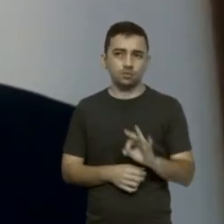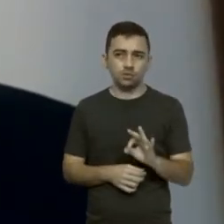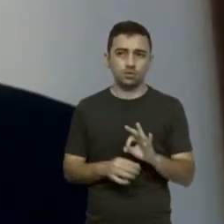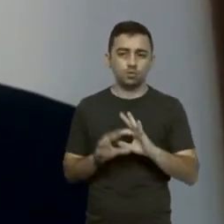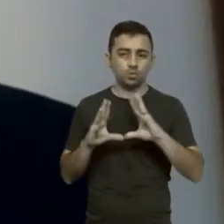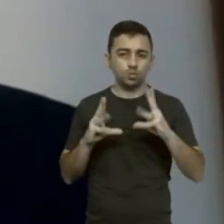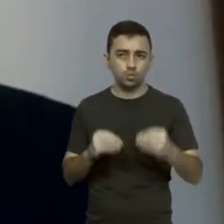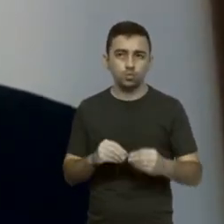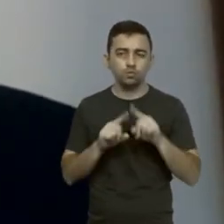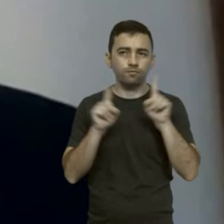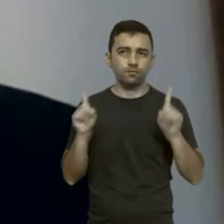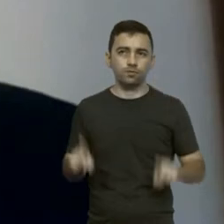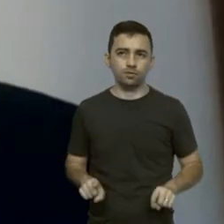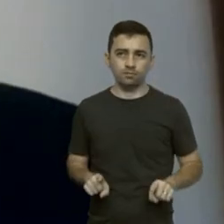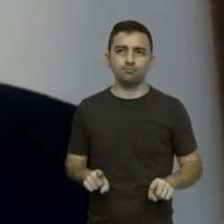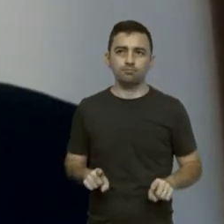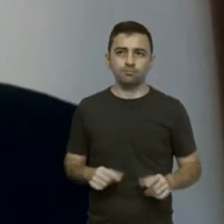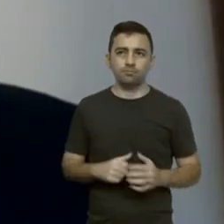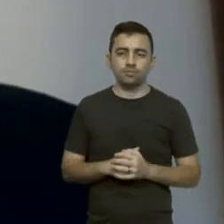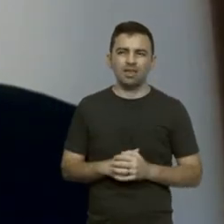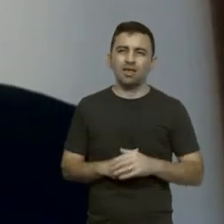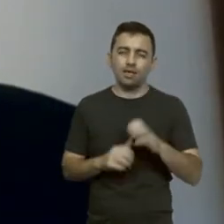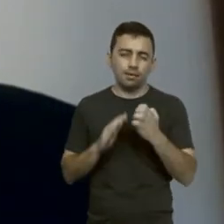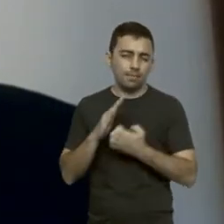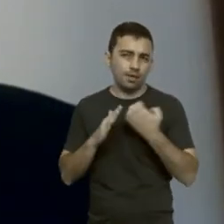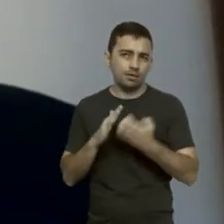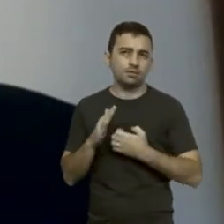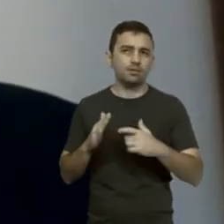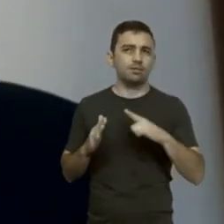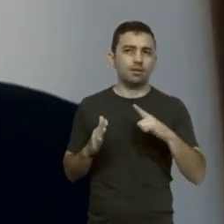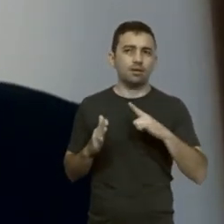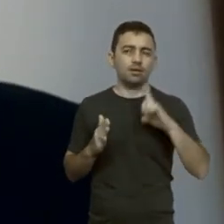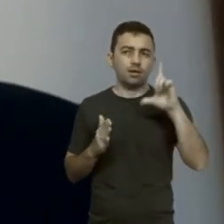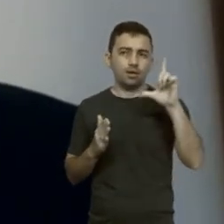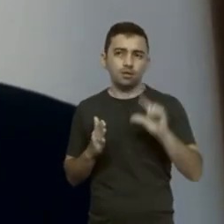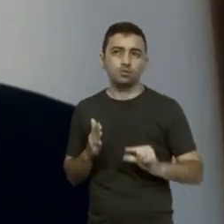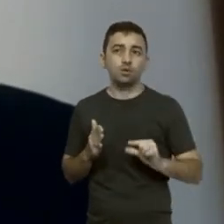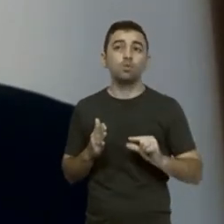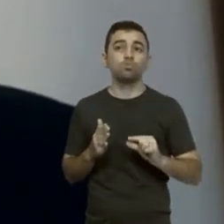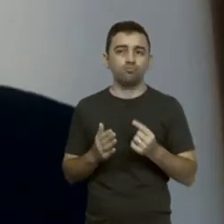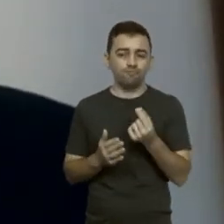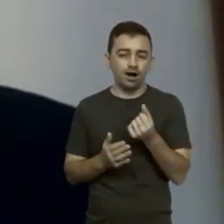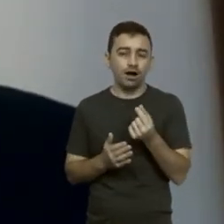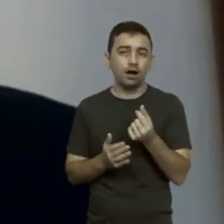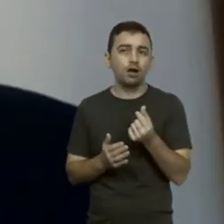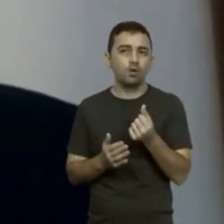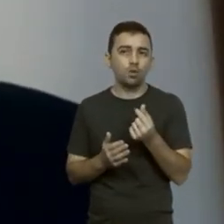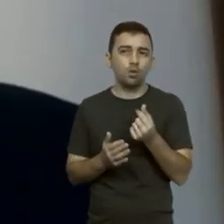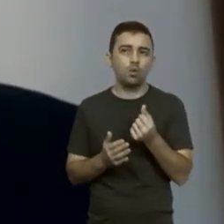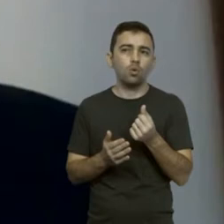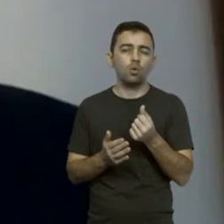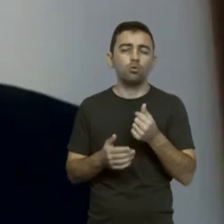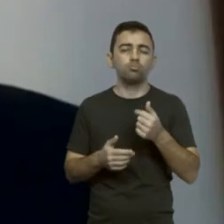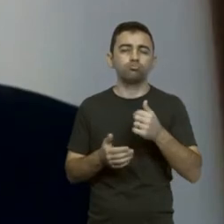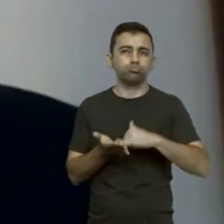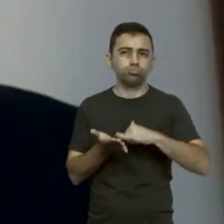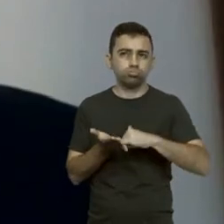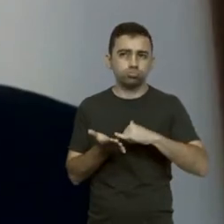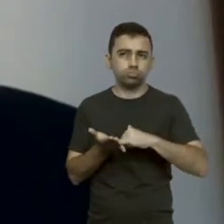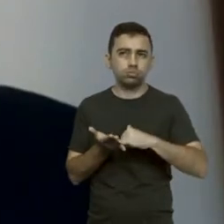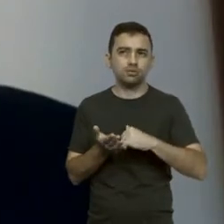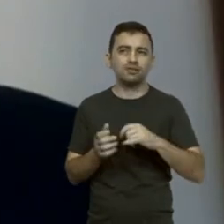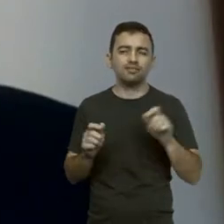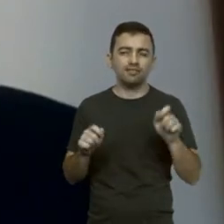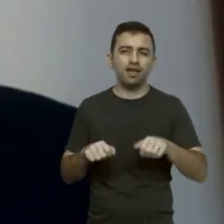de funcionários. As empresas têm redução de custos trabalhistas. Esse mecanismo